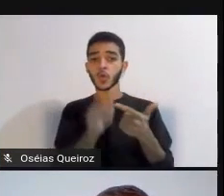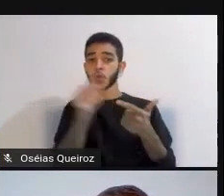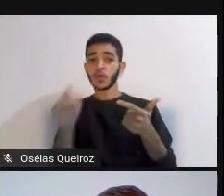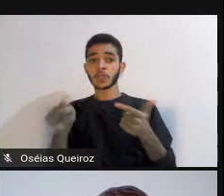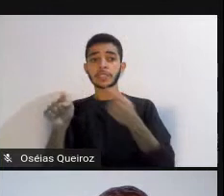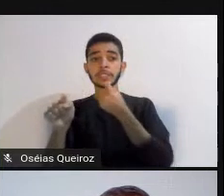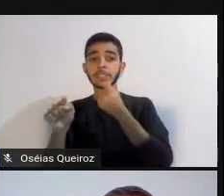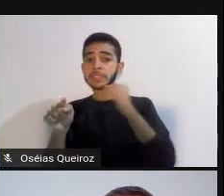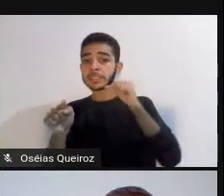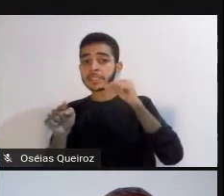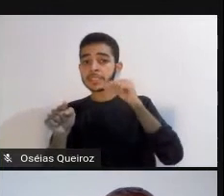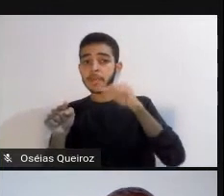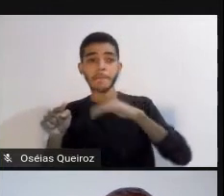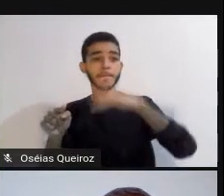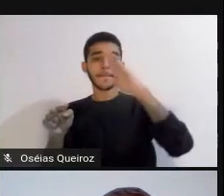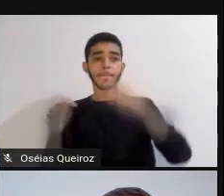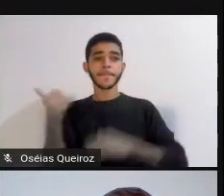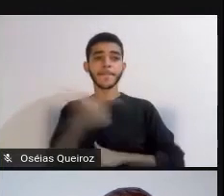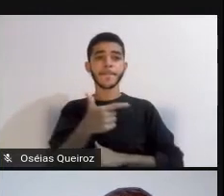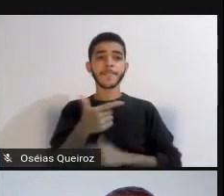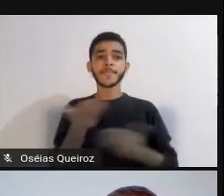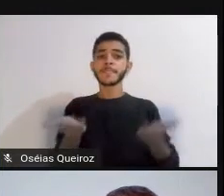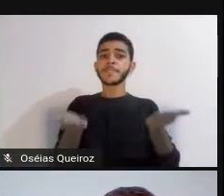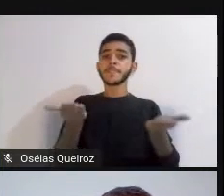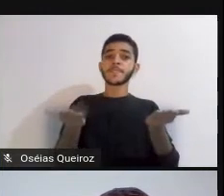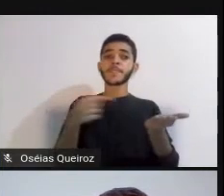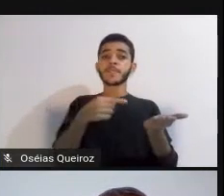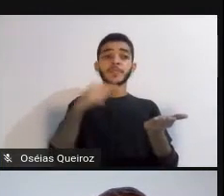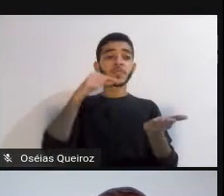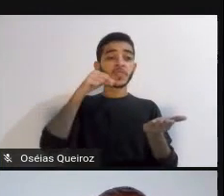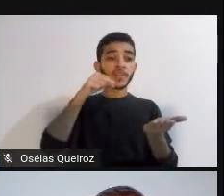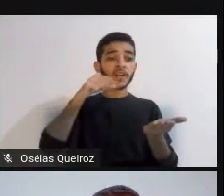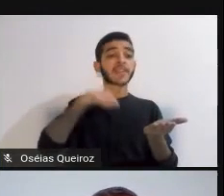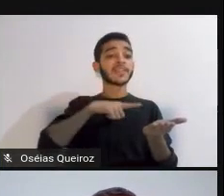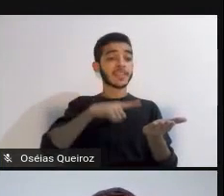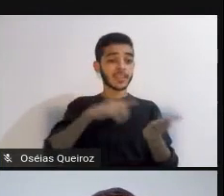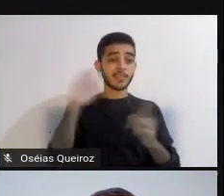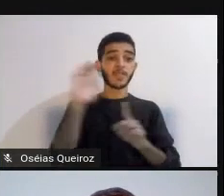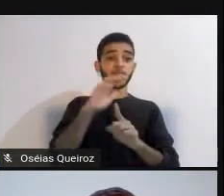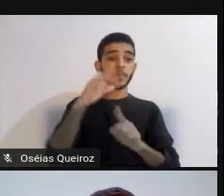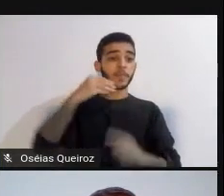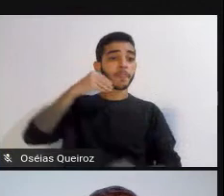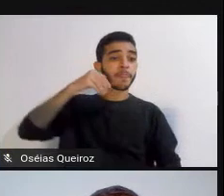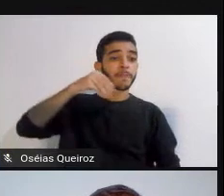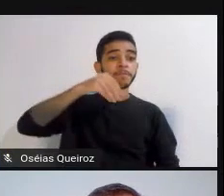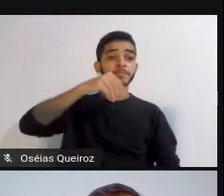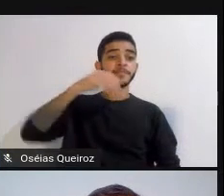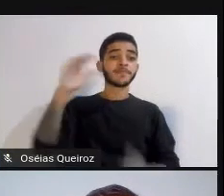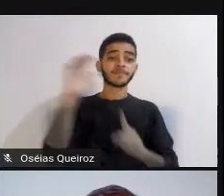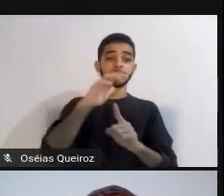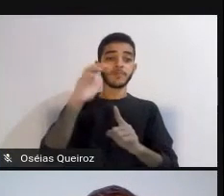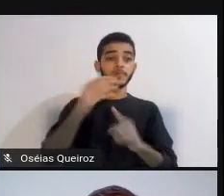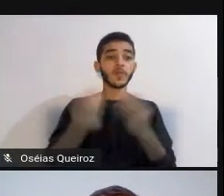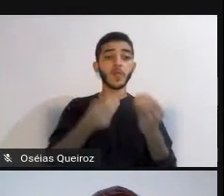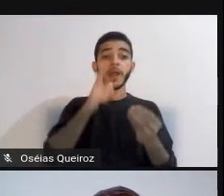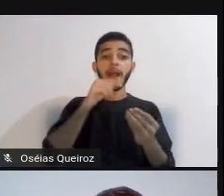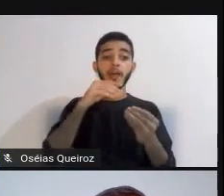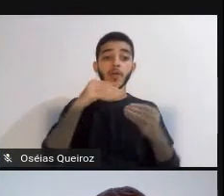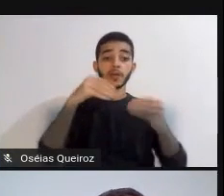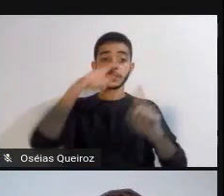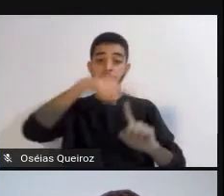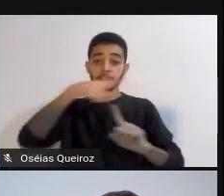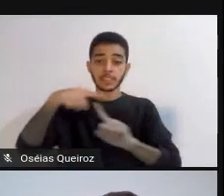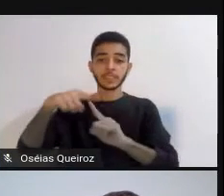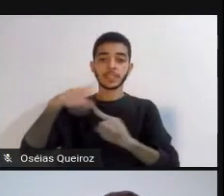salinidade? Então, essa salinidade ela vai influenciar a localização desses microplásticos.